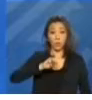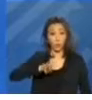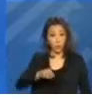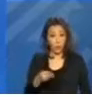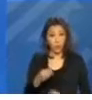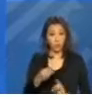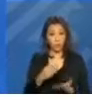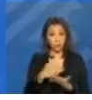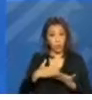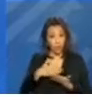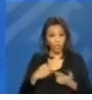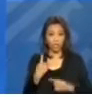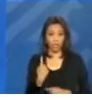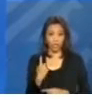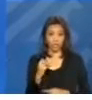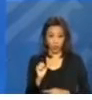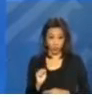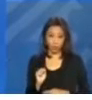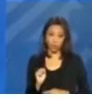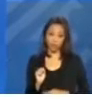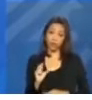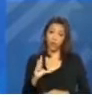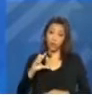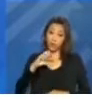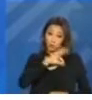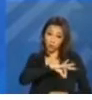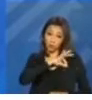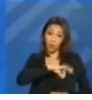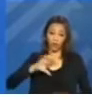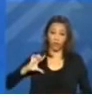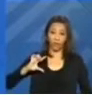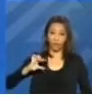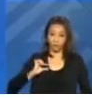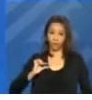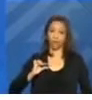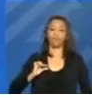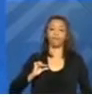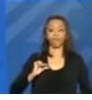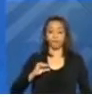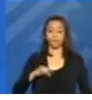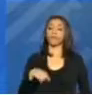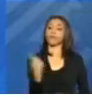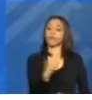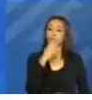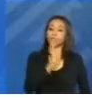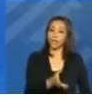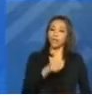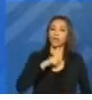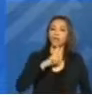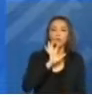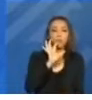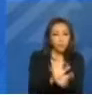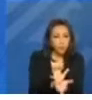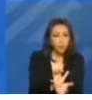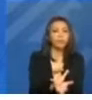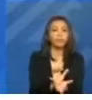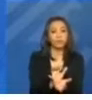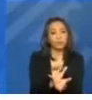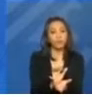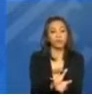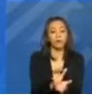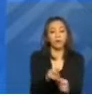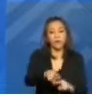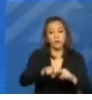uma parte com baixíssima renda. Então, nós já temos um grupo grande indo. Por isso é que